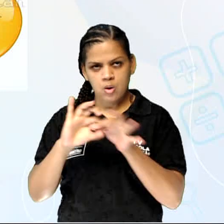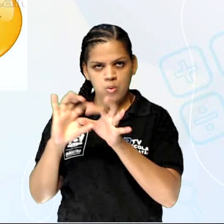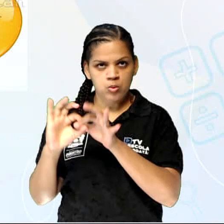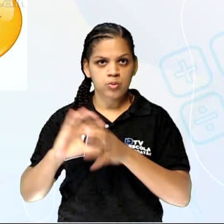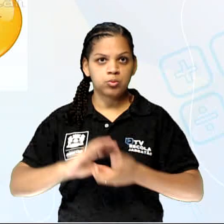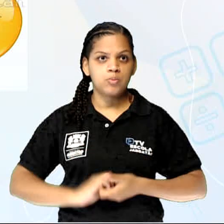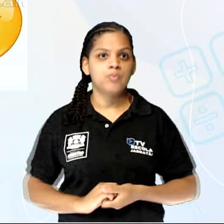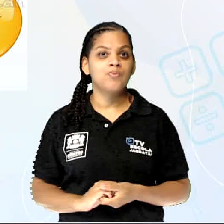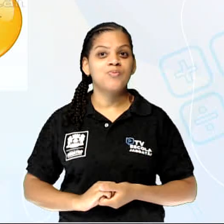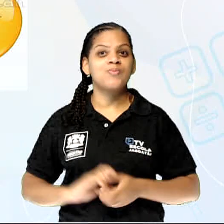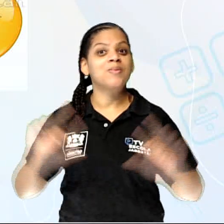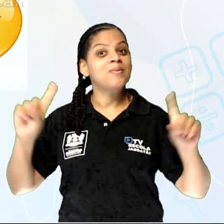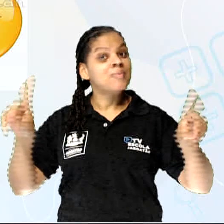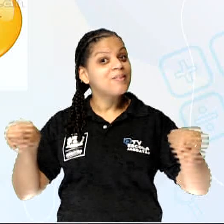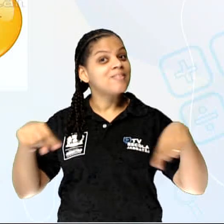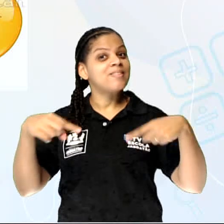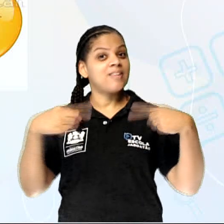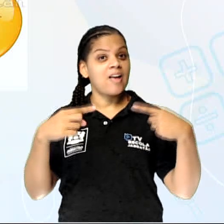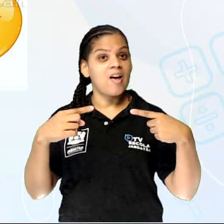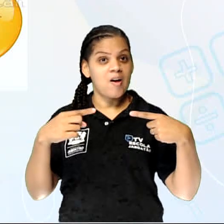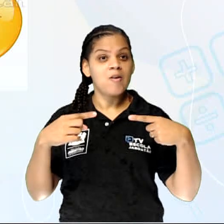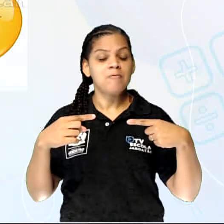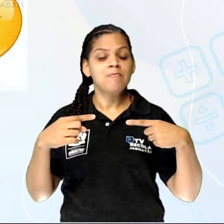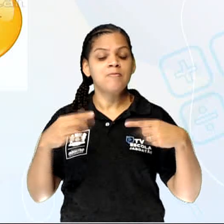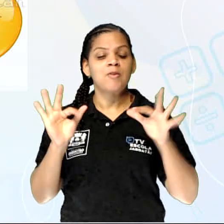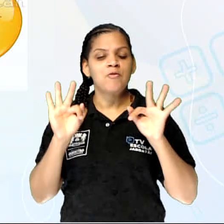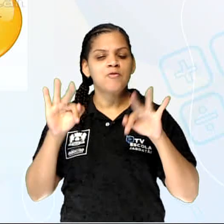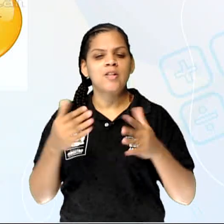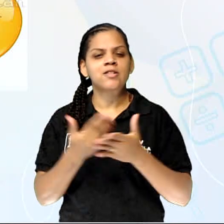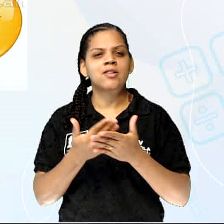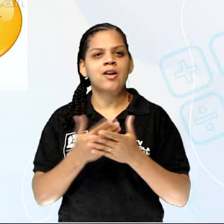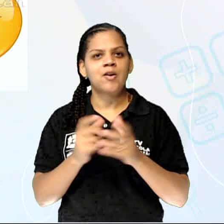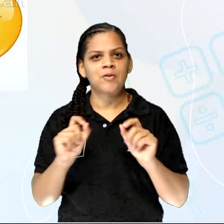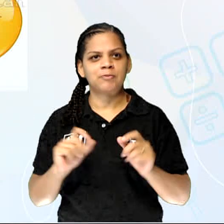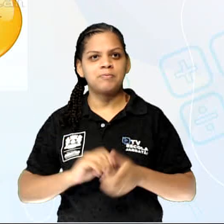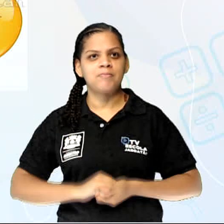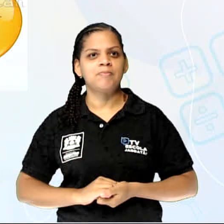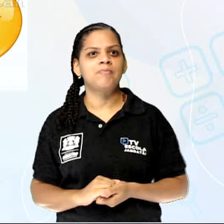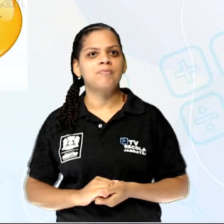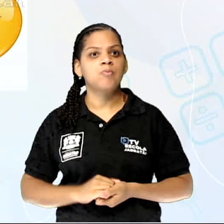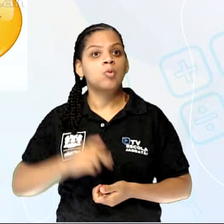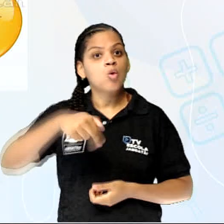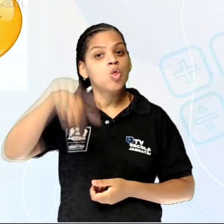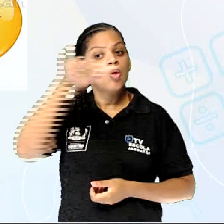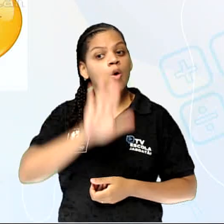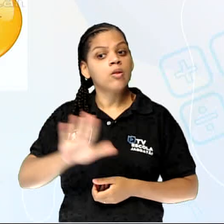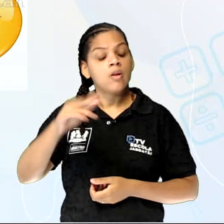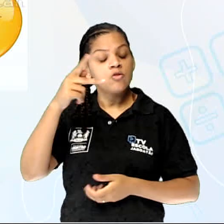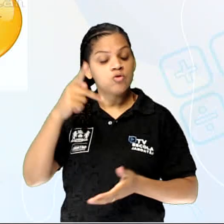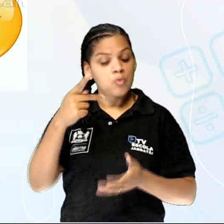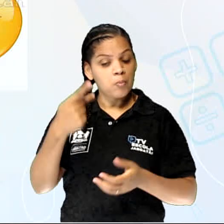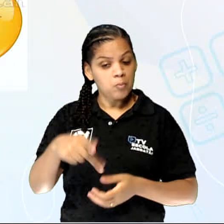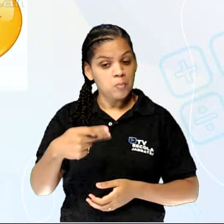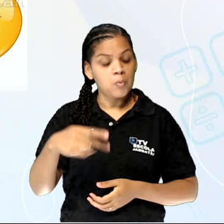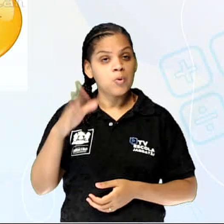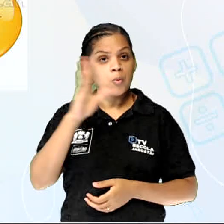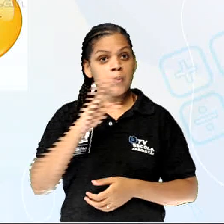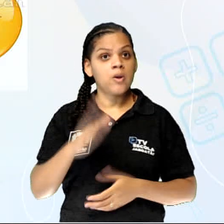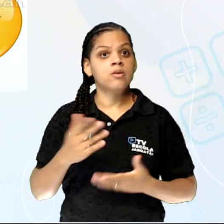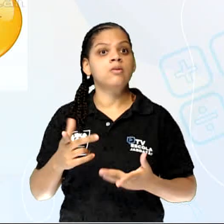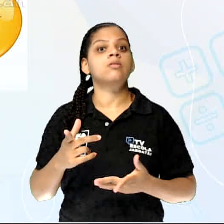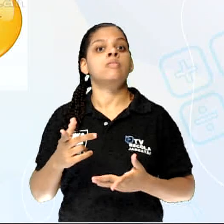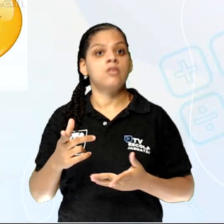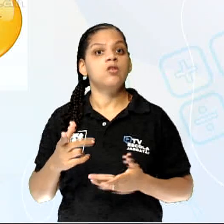Agora vamos finalizar nossa aula de hoje com o desafio. O Nordeste brasileiro já recebeu uma das 3 reuniões